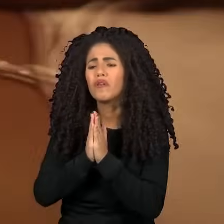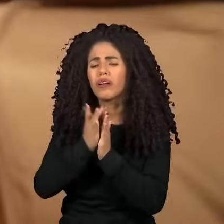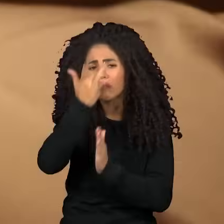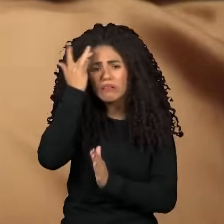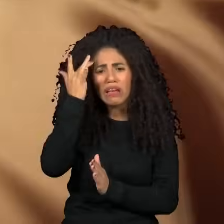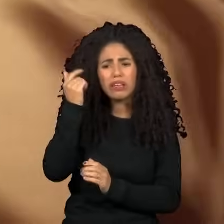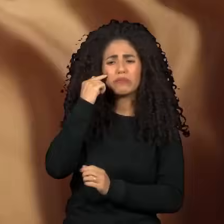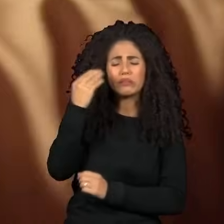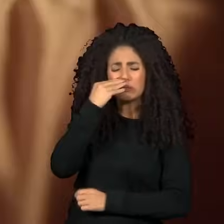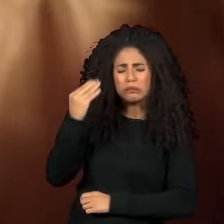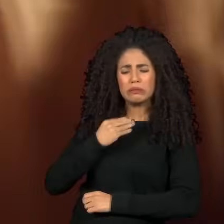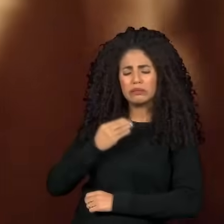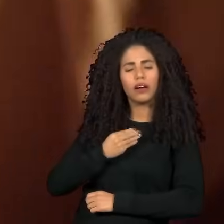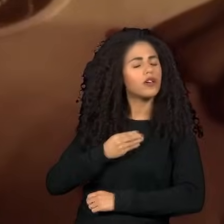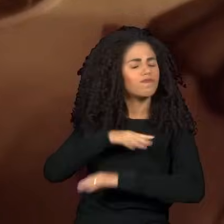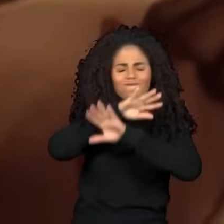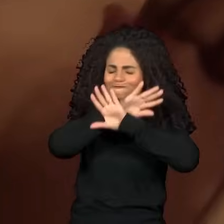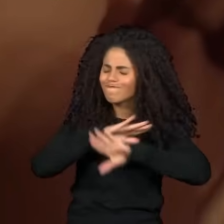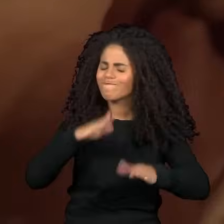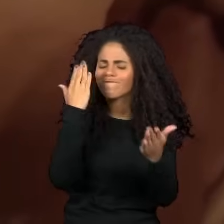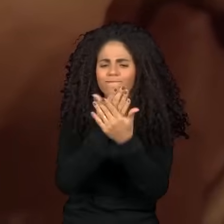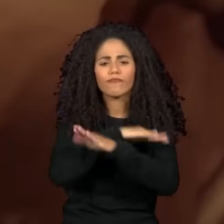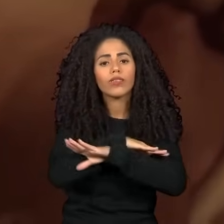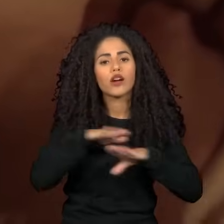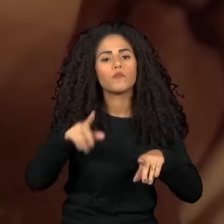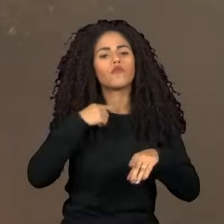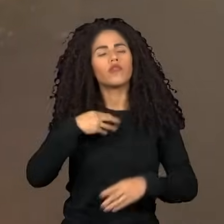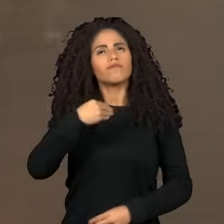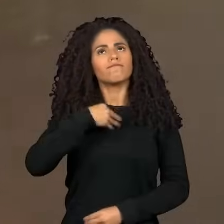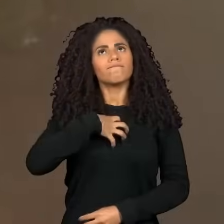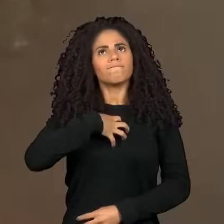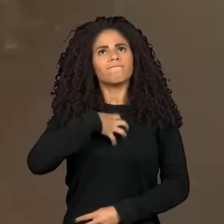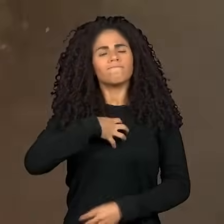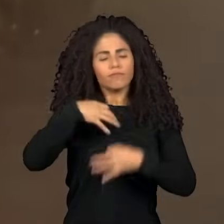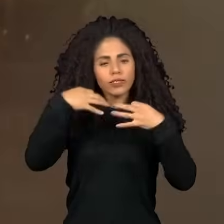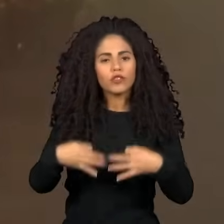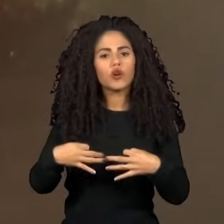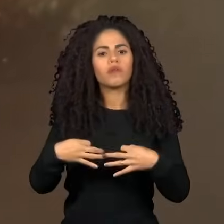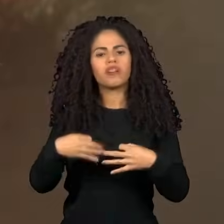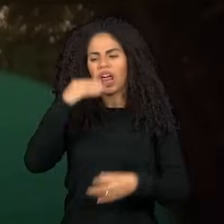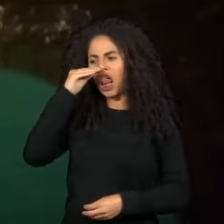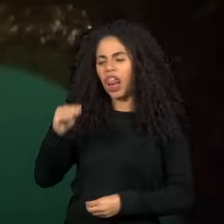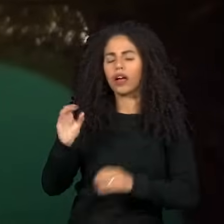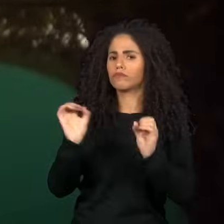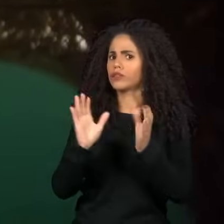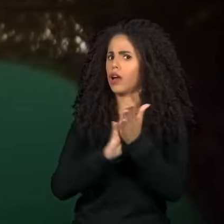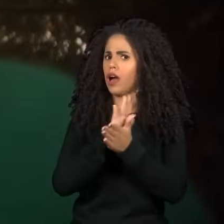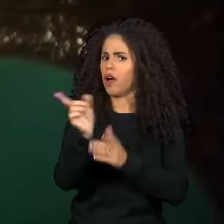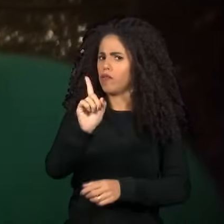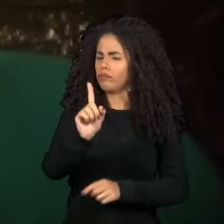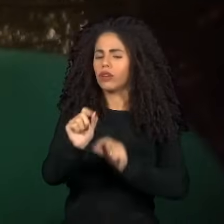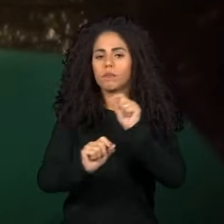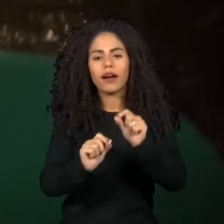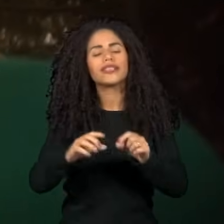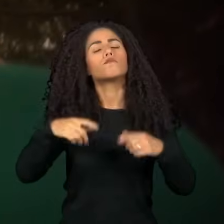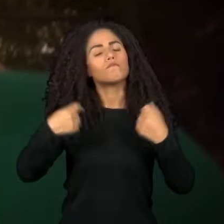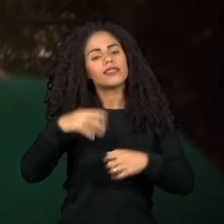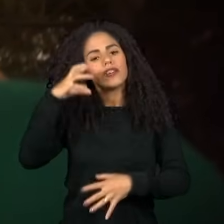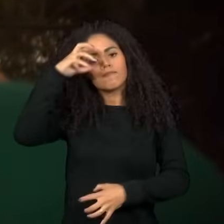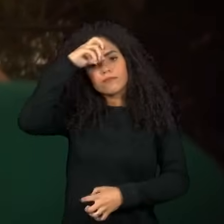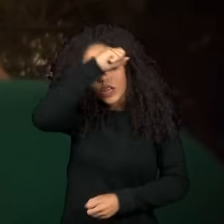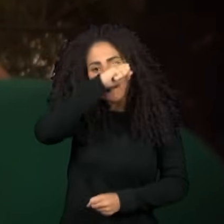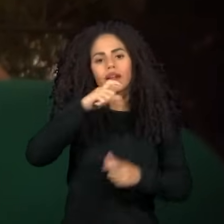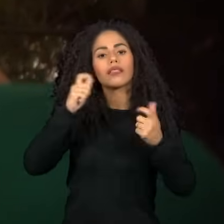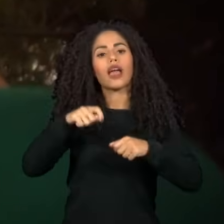pro vazio, assim. Então, eu precisava preencher esse vazio de mim mesma. Sem ser arrogante ou sem ser egoísta, mas eu acho que a gente nunca aprende que a gente pode se